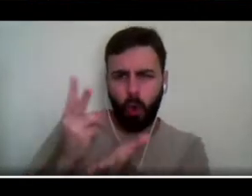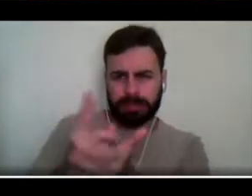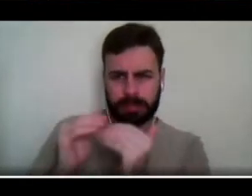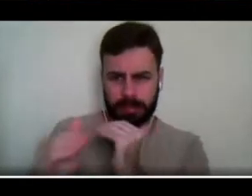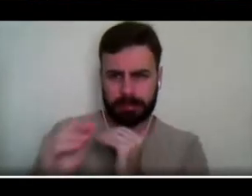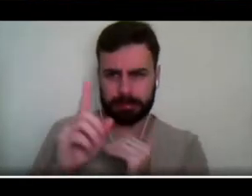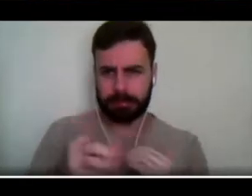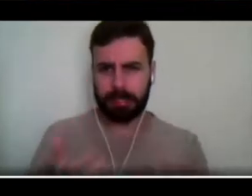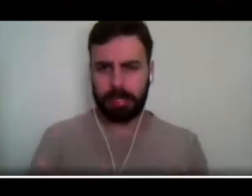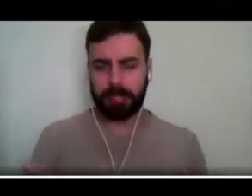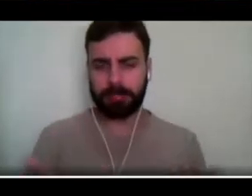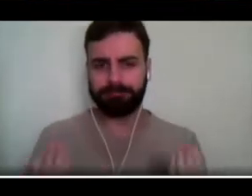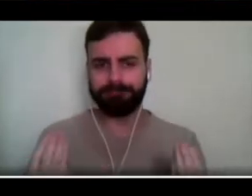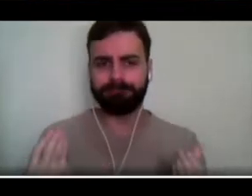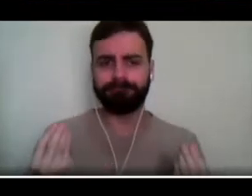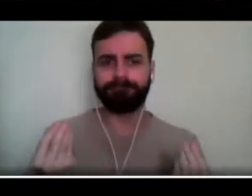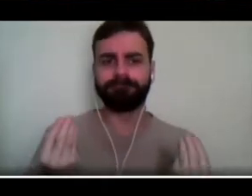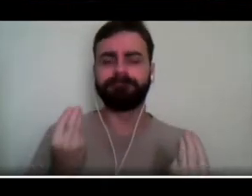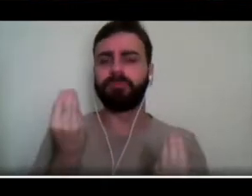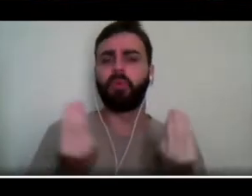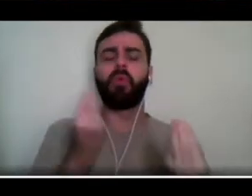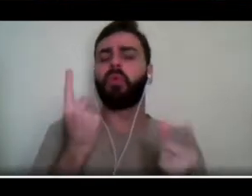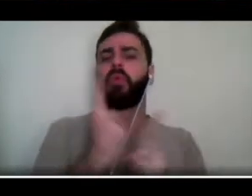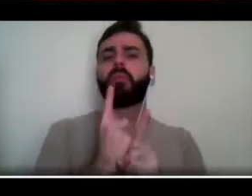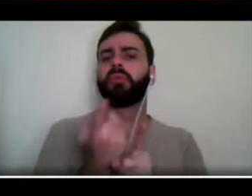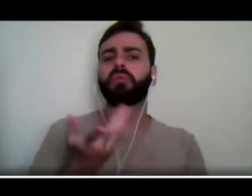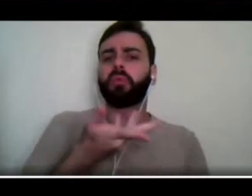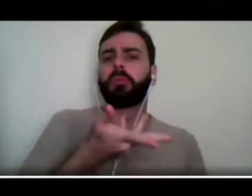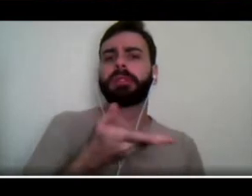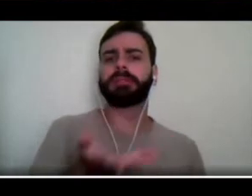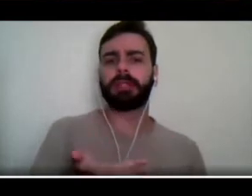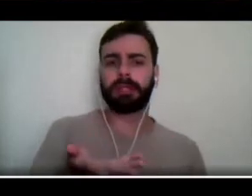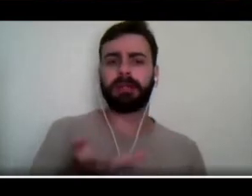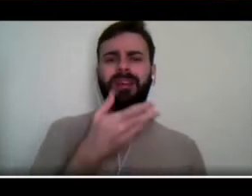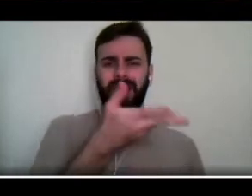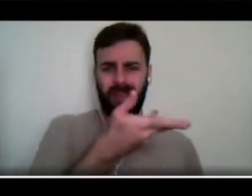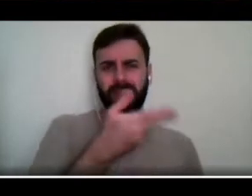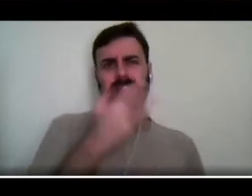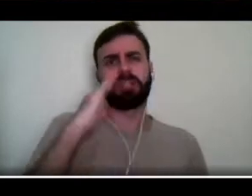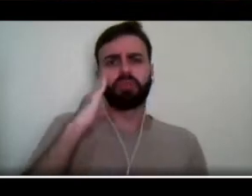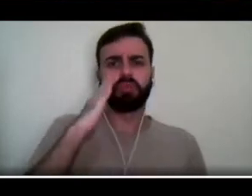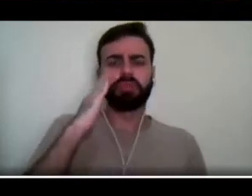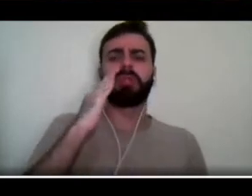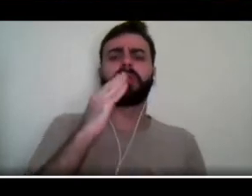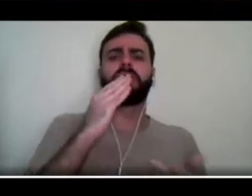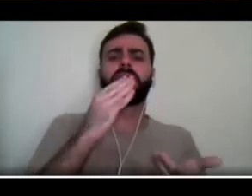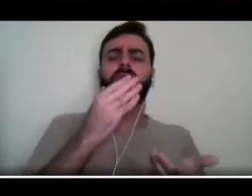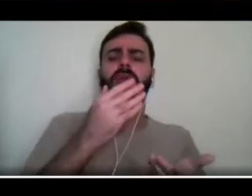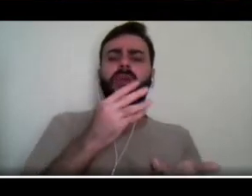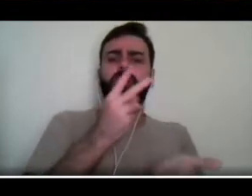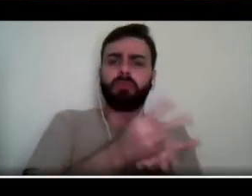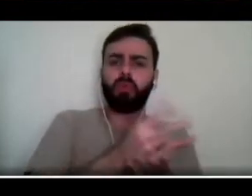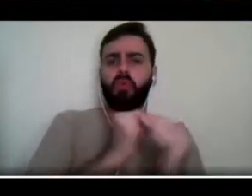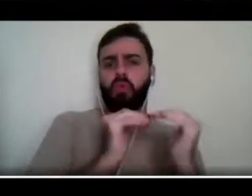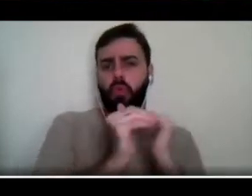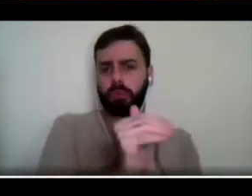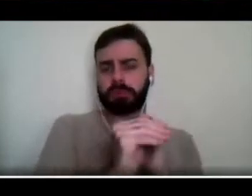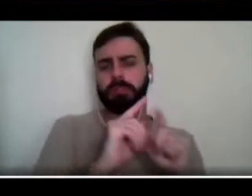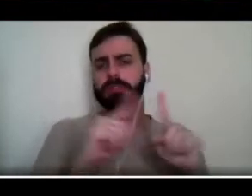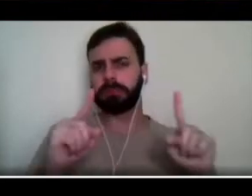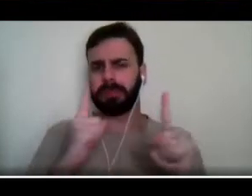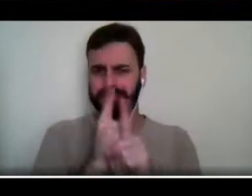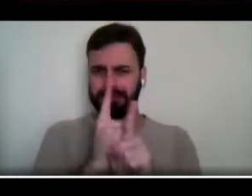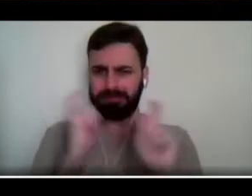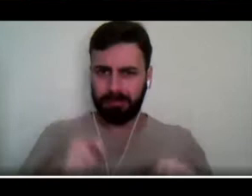a aceleração paralela à velocidade em função do tempo? É